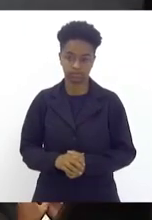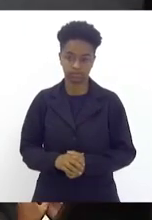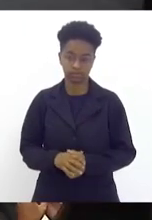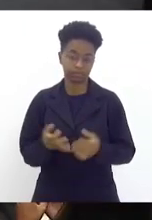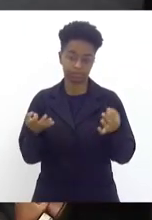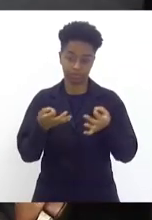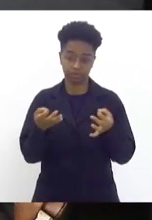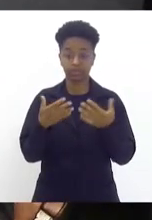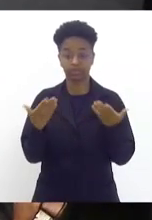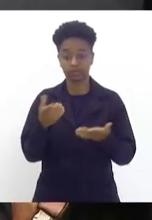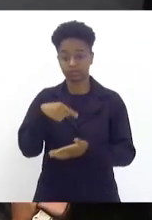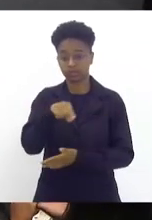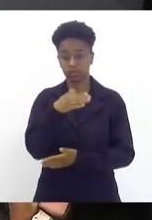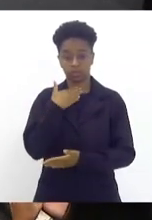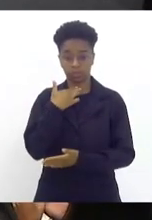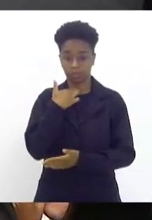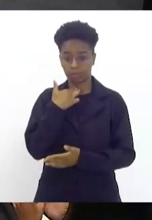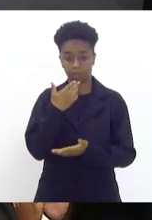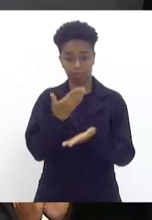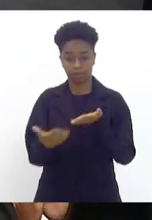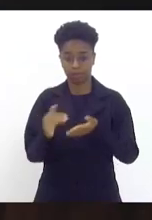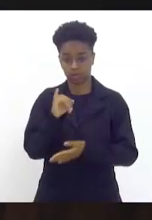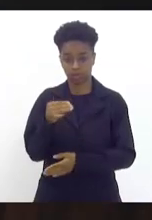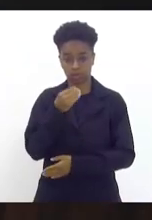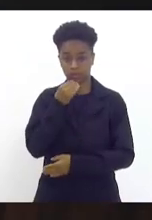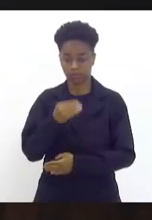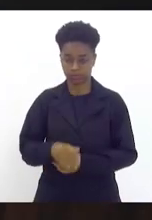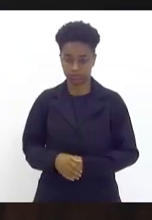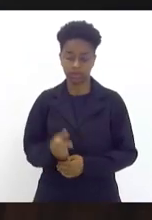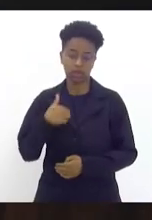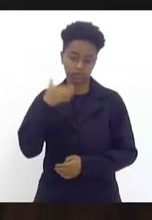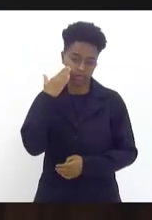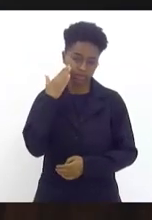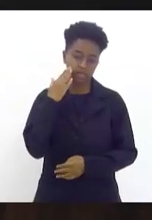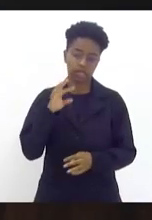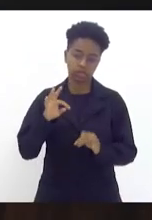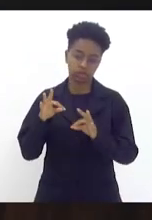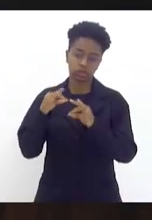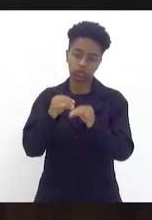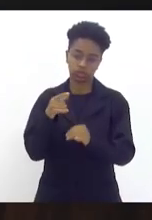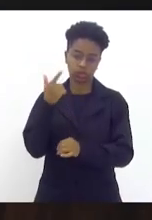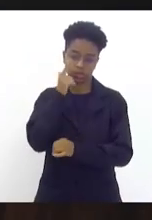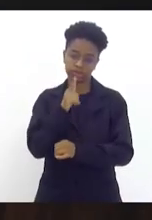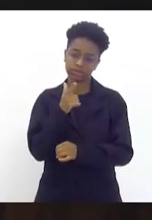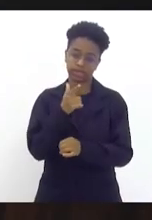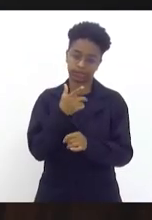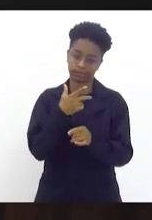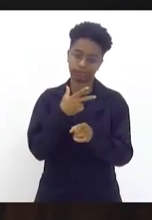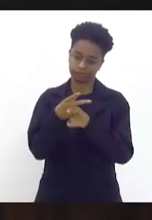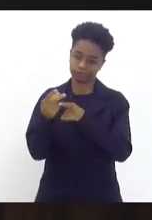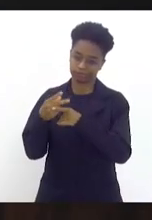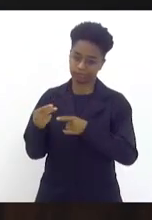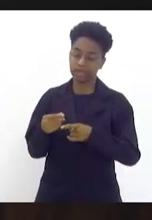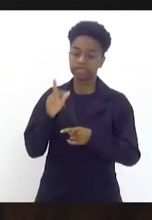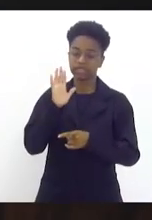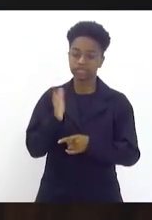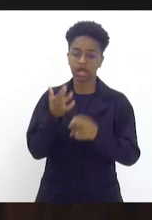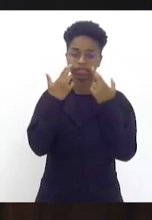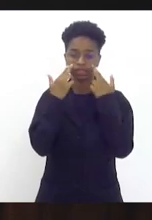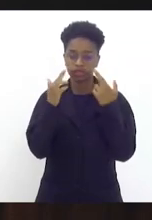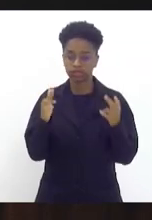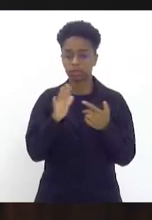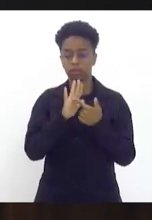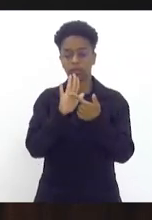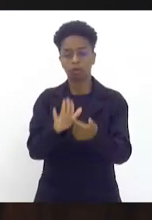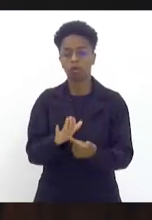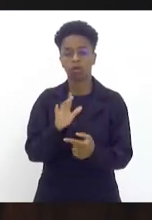Perfeito. Então, não percam essa oportunidade. Eu sei que nós todos vamos ganhar muito. Repito, já é um testemunho de